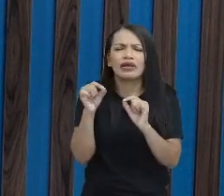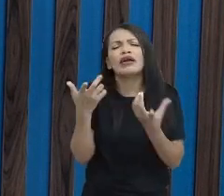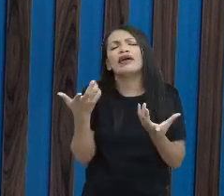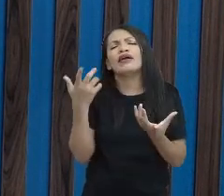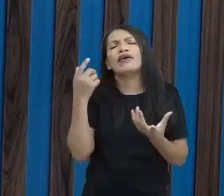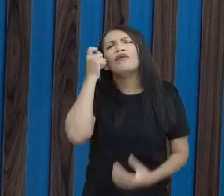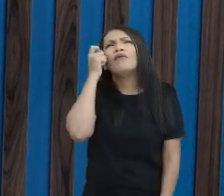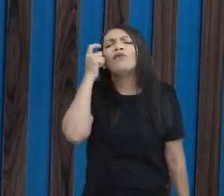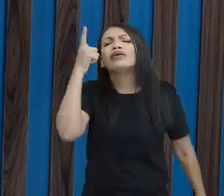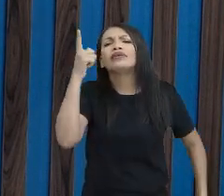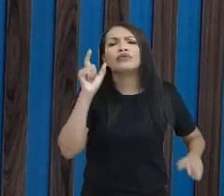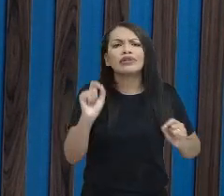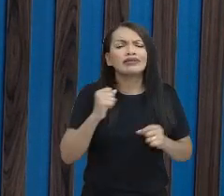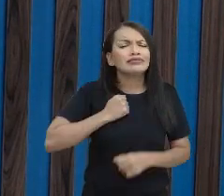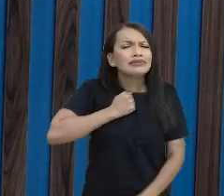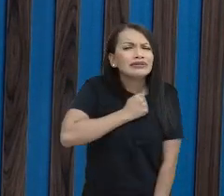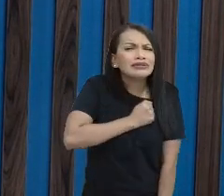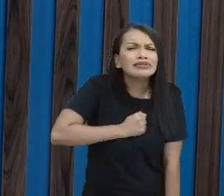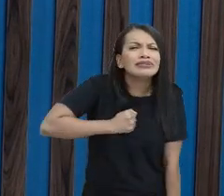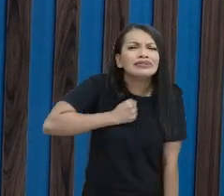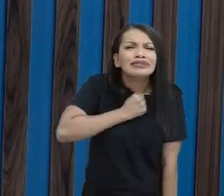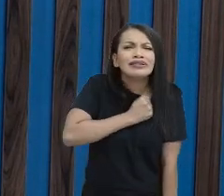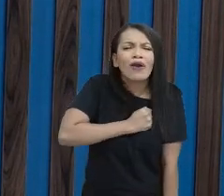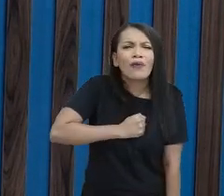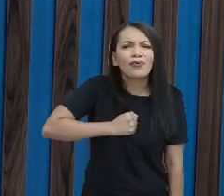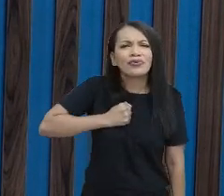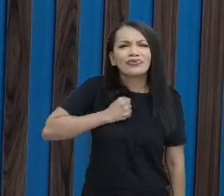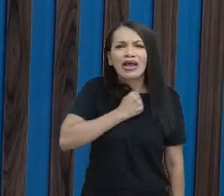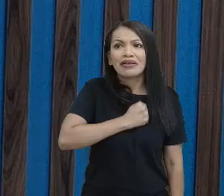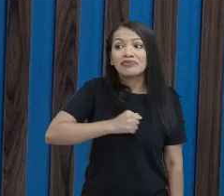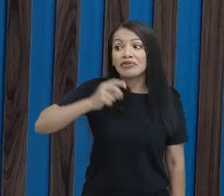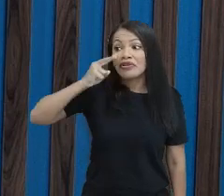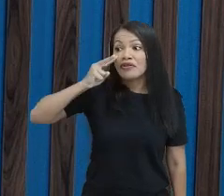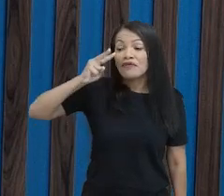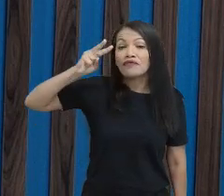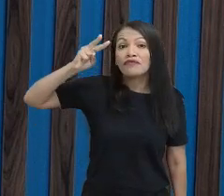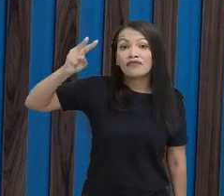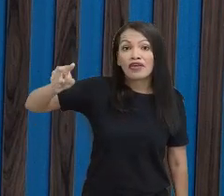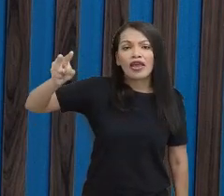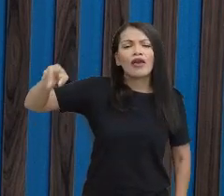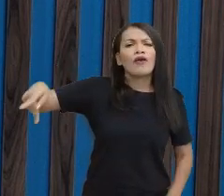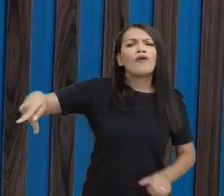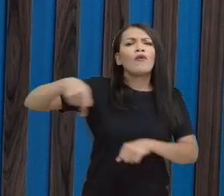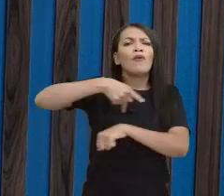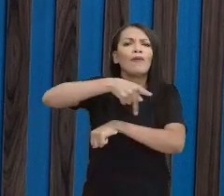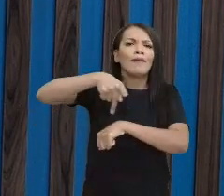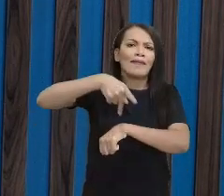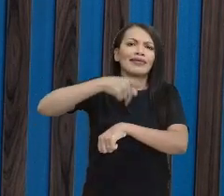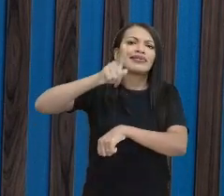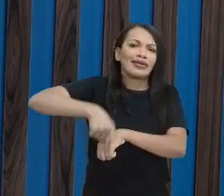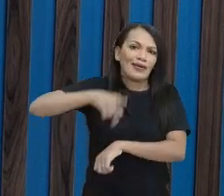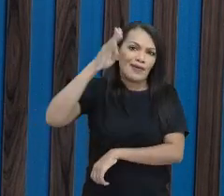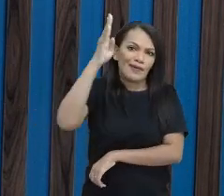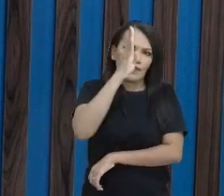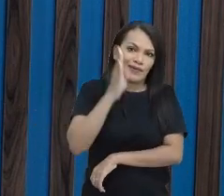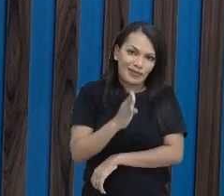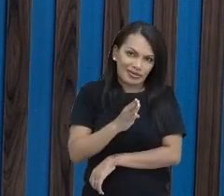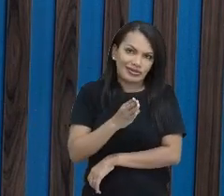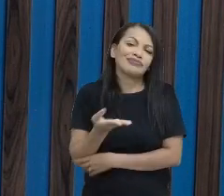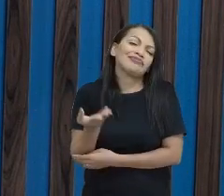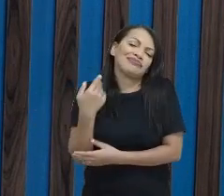uma idealização também dessa pátria, porque o nacionalismo e a idealização extrema